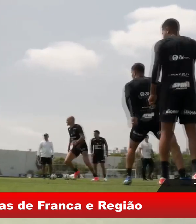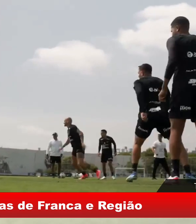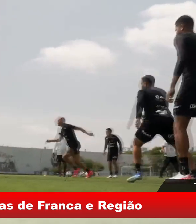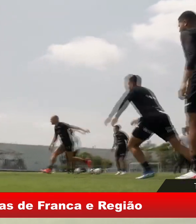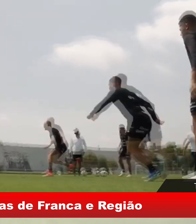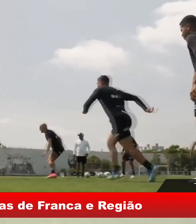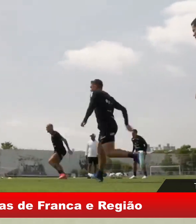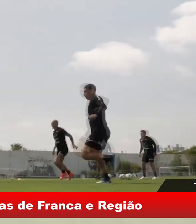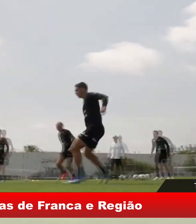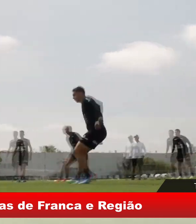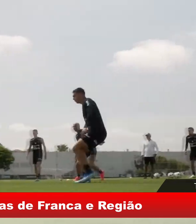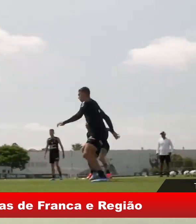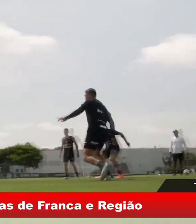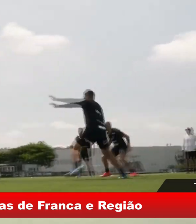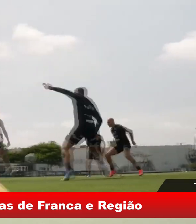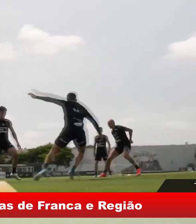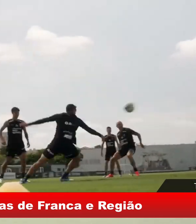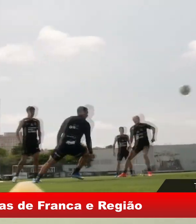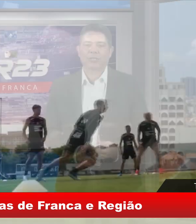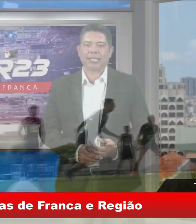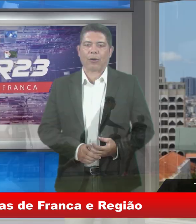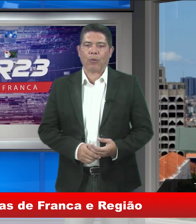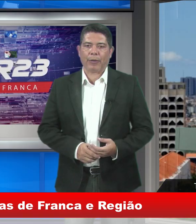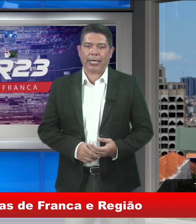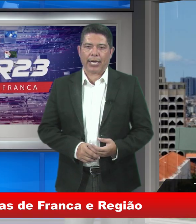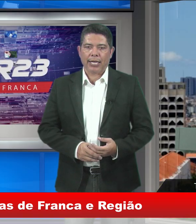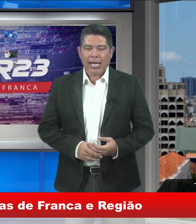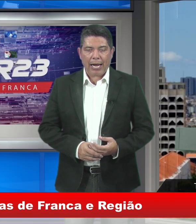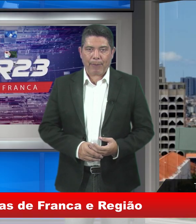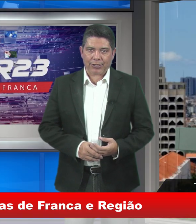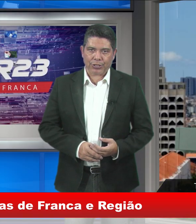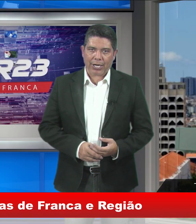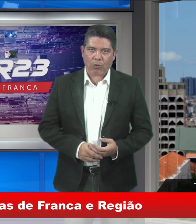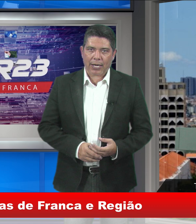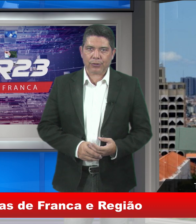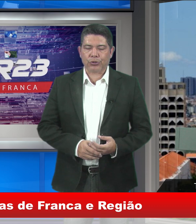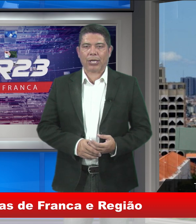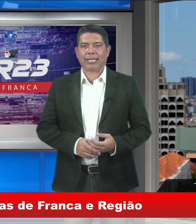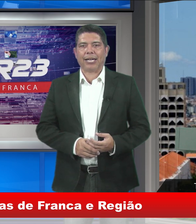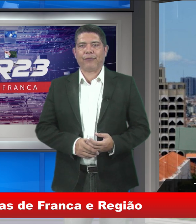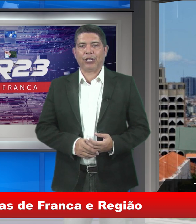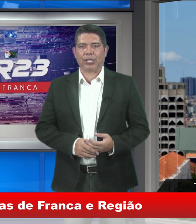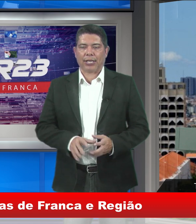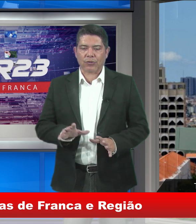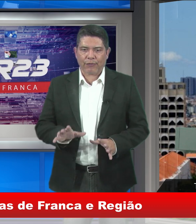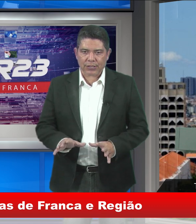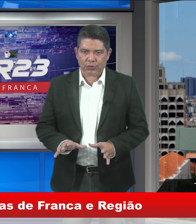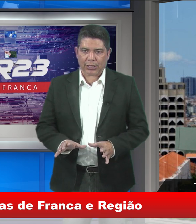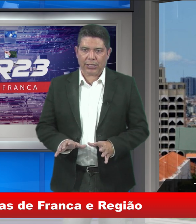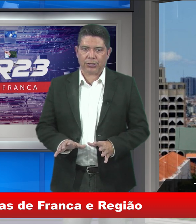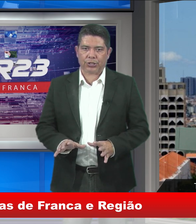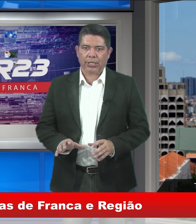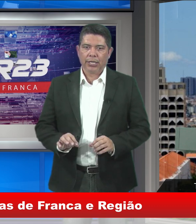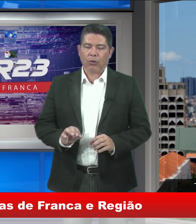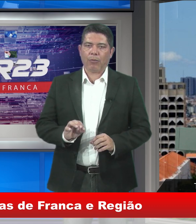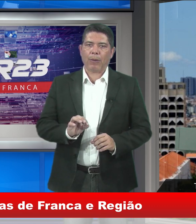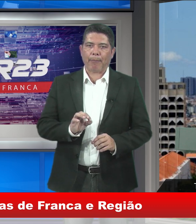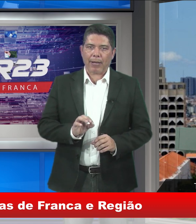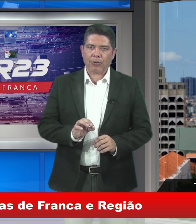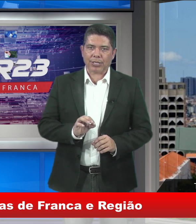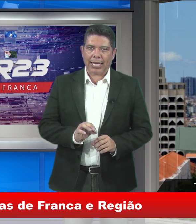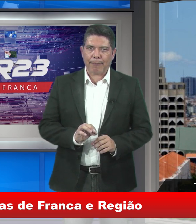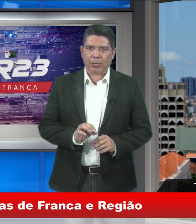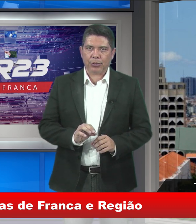na Sul-Americana. Tudo isso e muito mais você acompanha a partir de agora no JR23. Vamos fazer o seguinte: